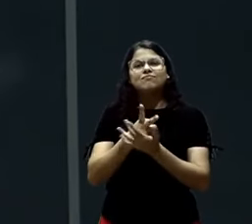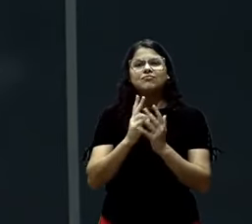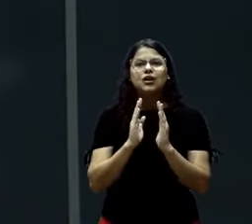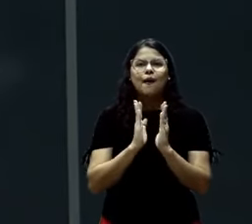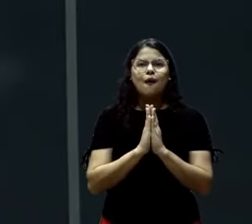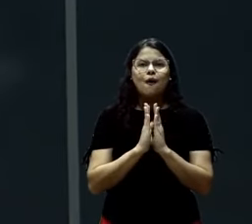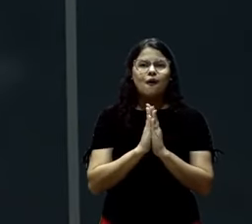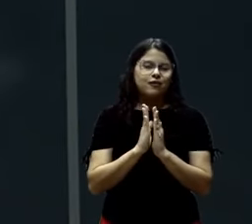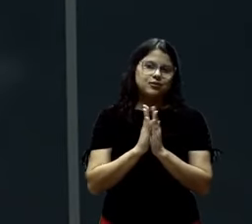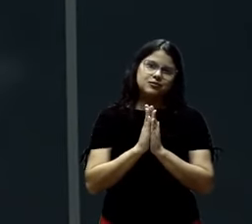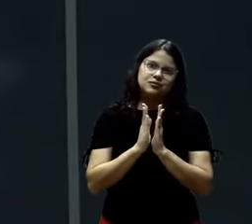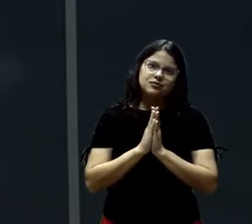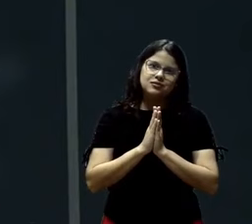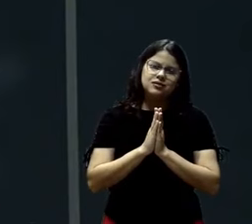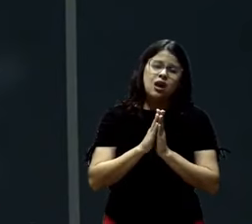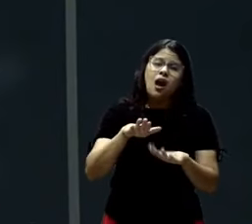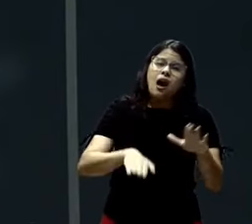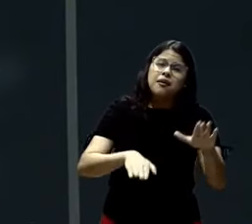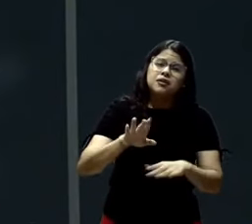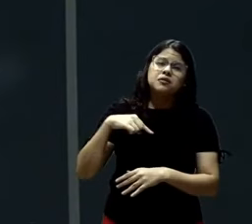Isso é algo que talvez a gente esquece.